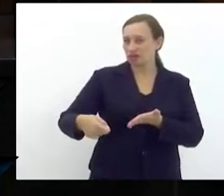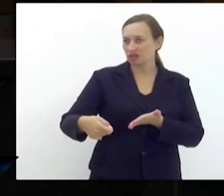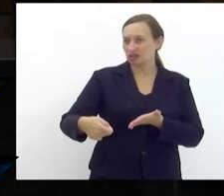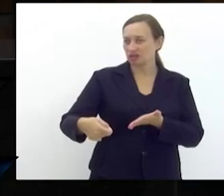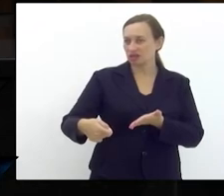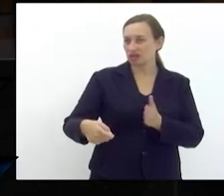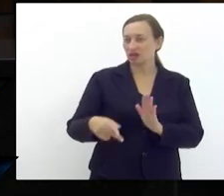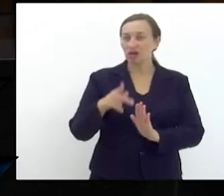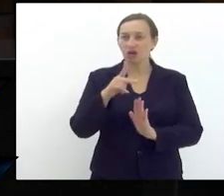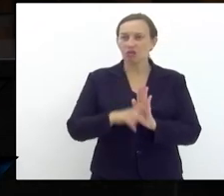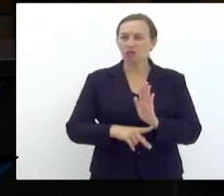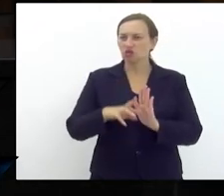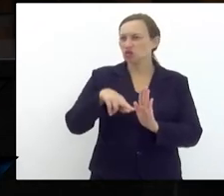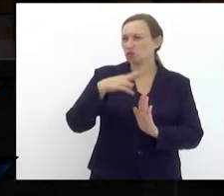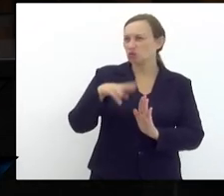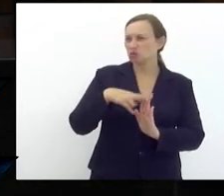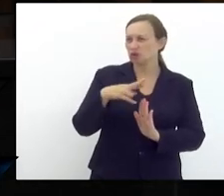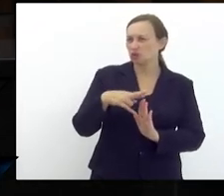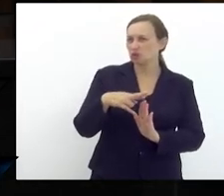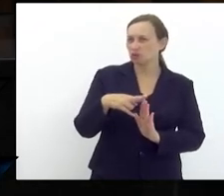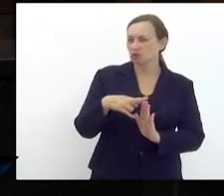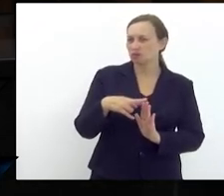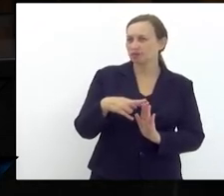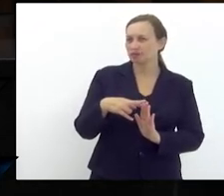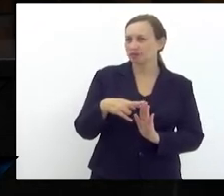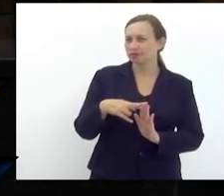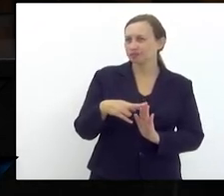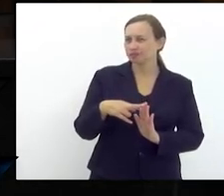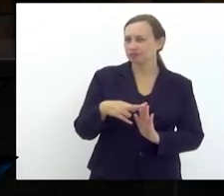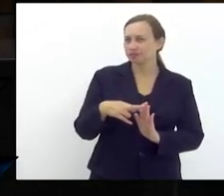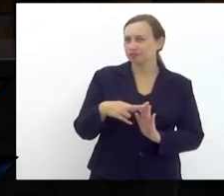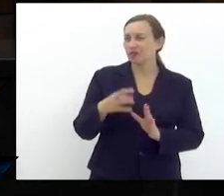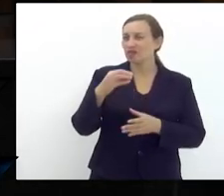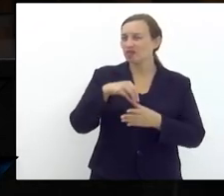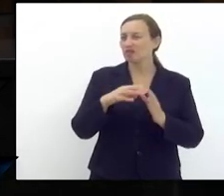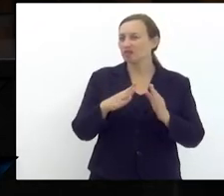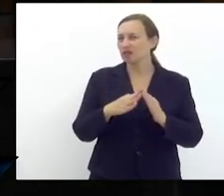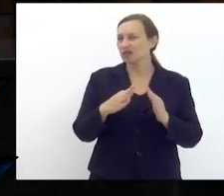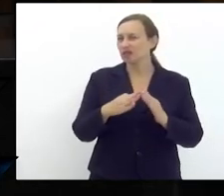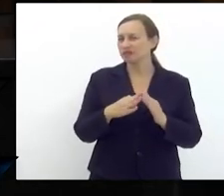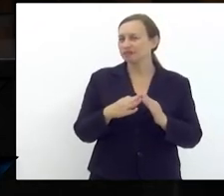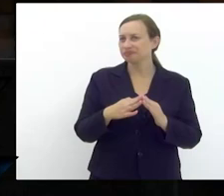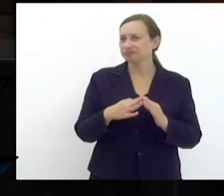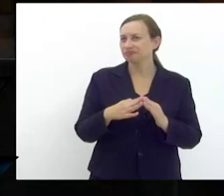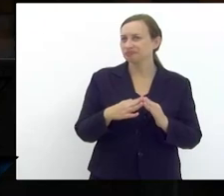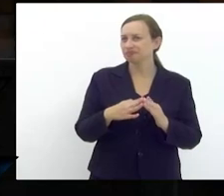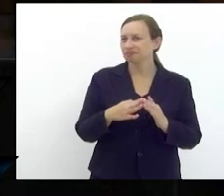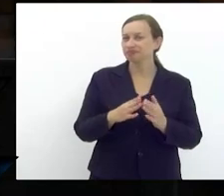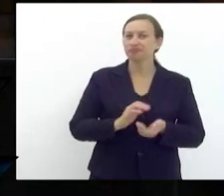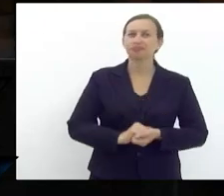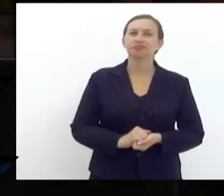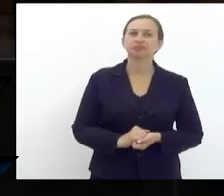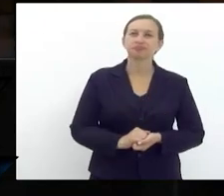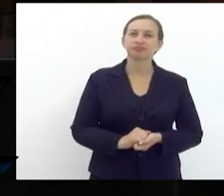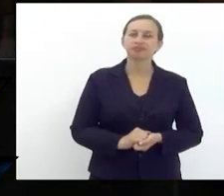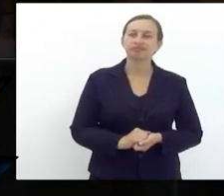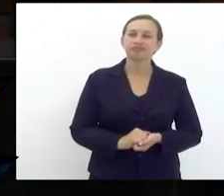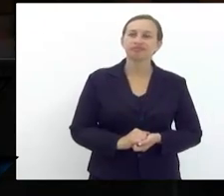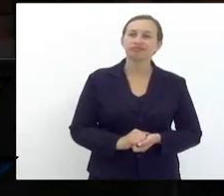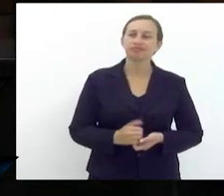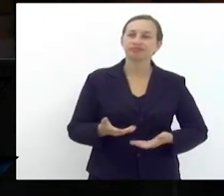ao projeto de resolução que está transmitindo essa casa em que concede